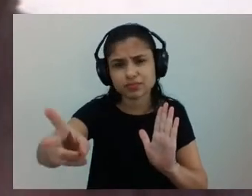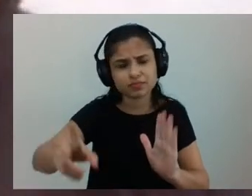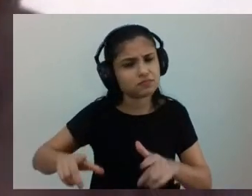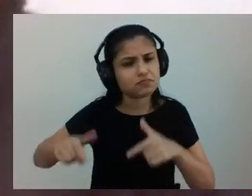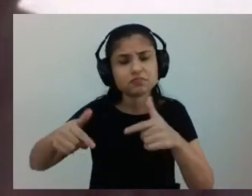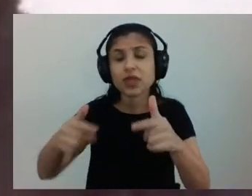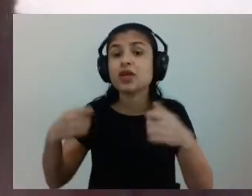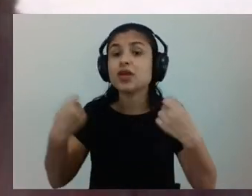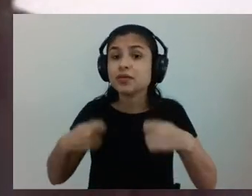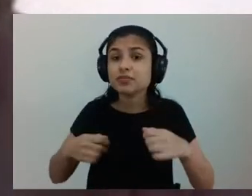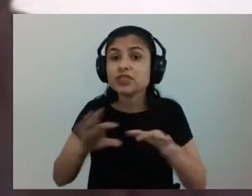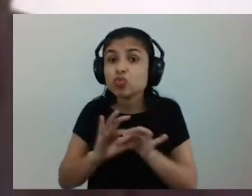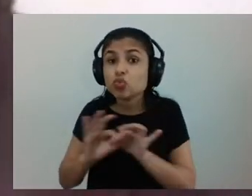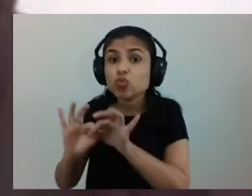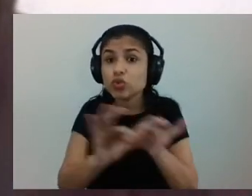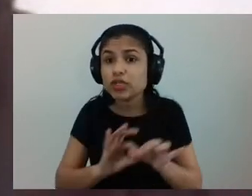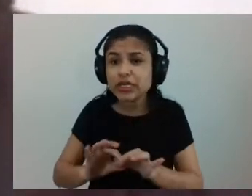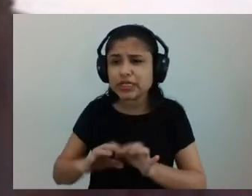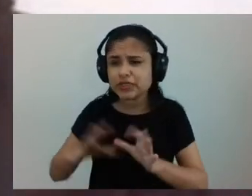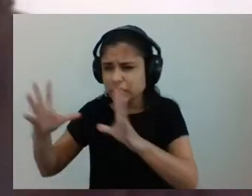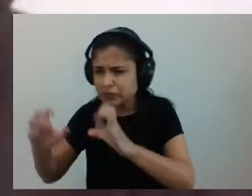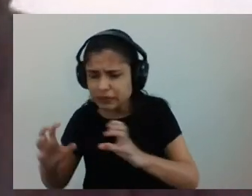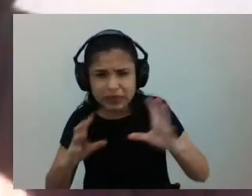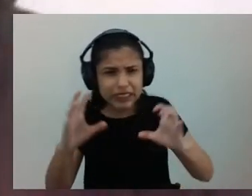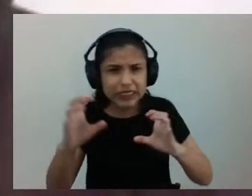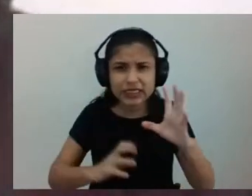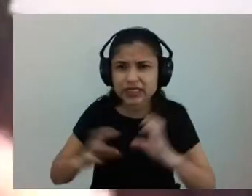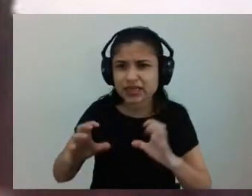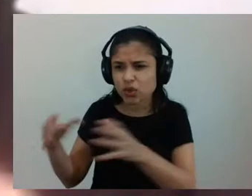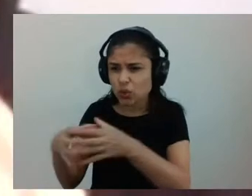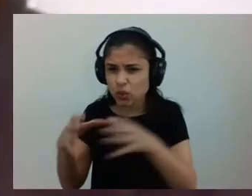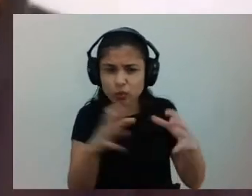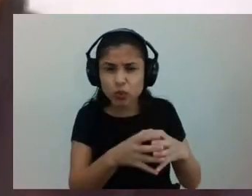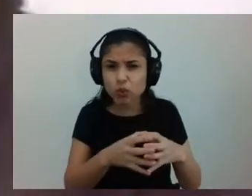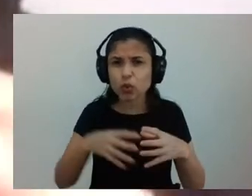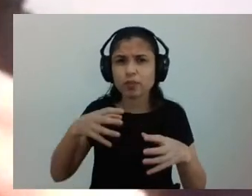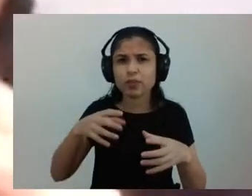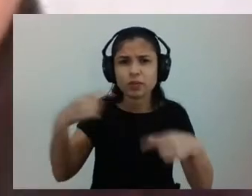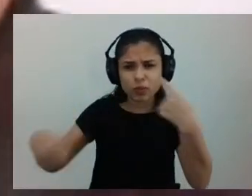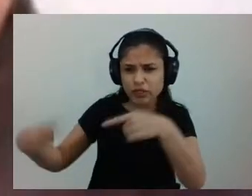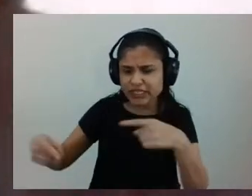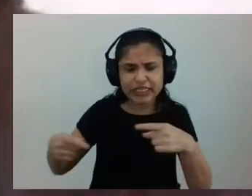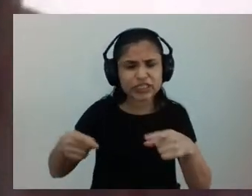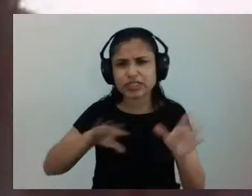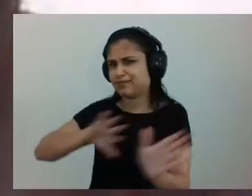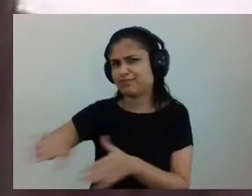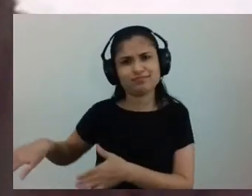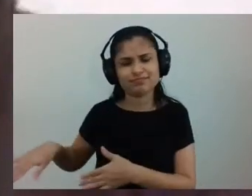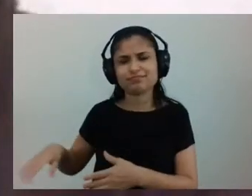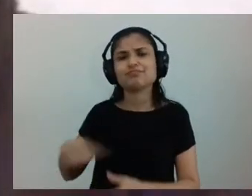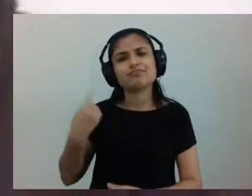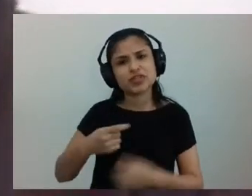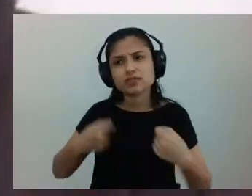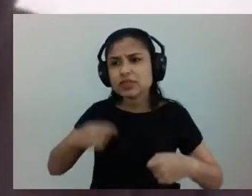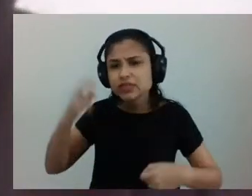unidos, deixar de lado brigas políticas, brigas de grupos. Nós temos que ser inteligentes, além do que nós somos hoje nisso